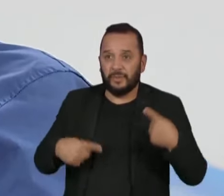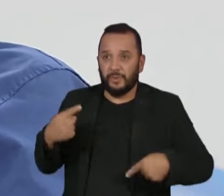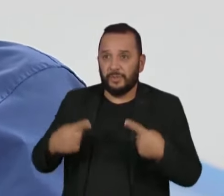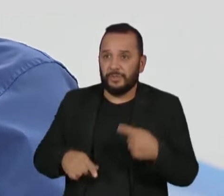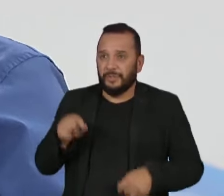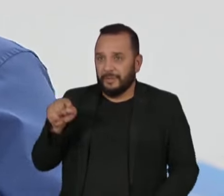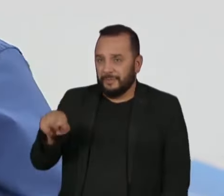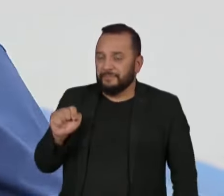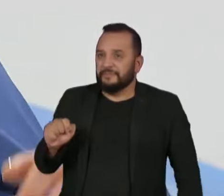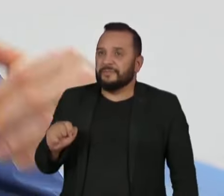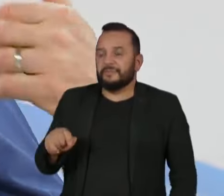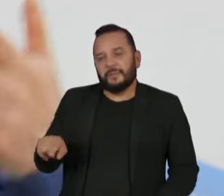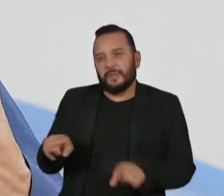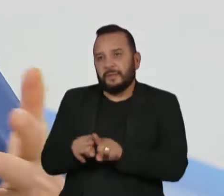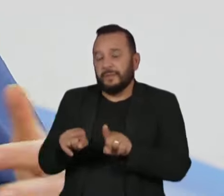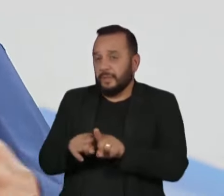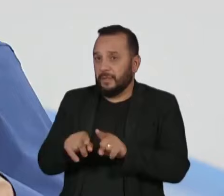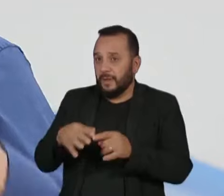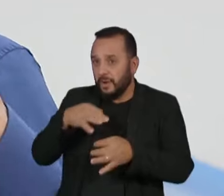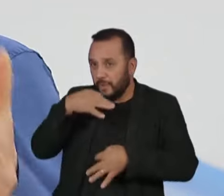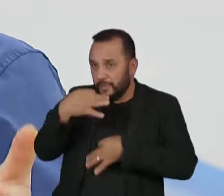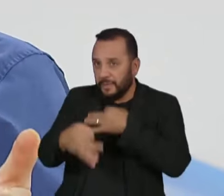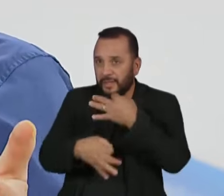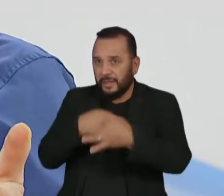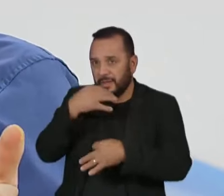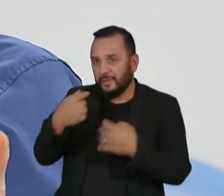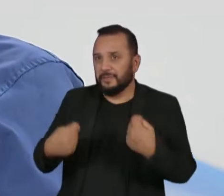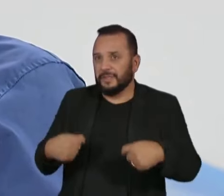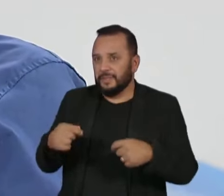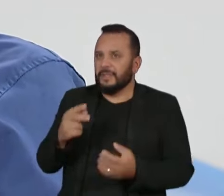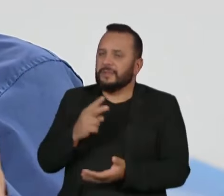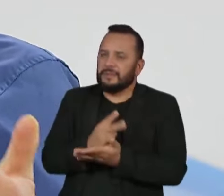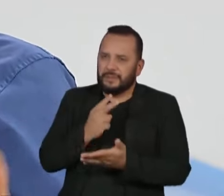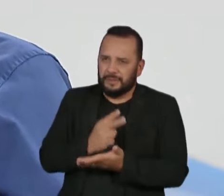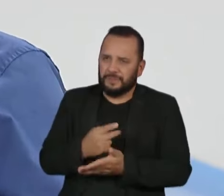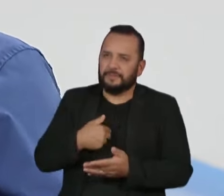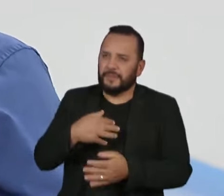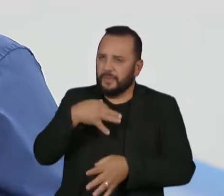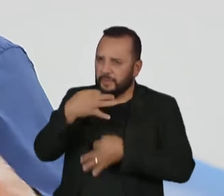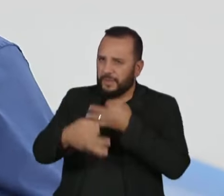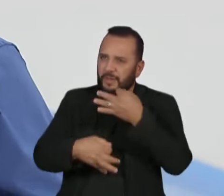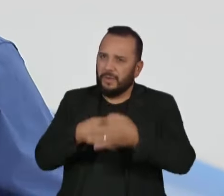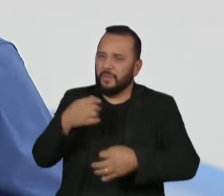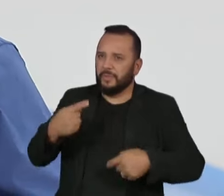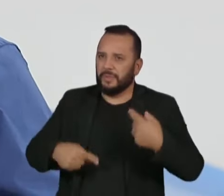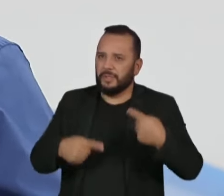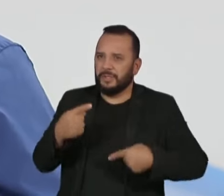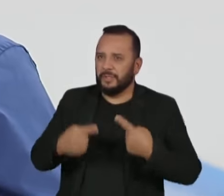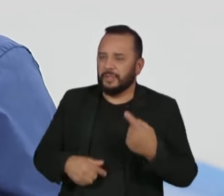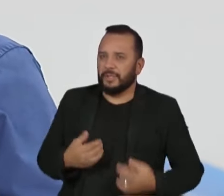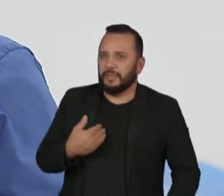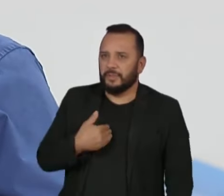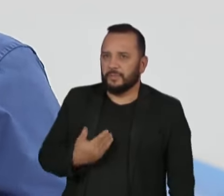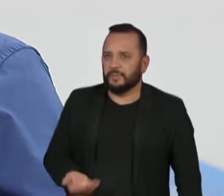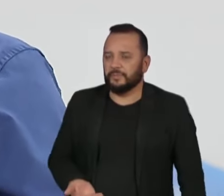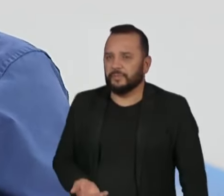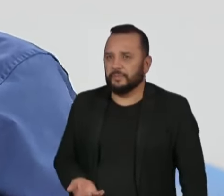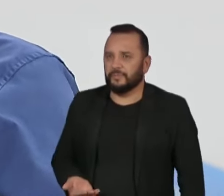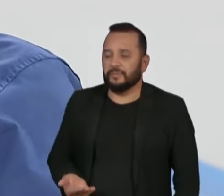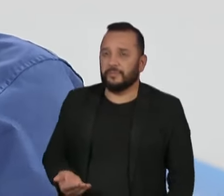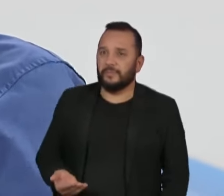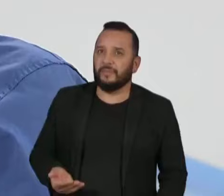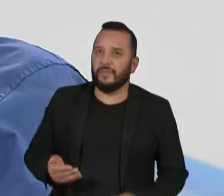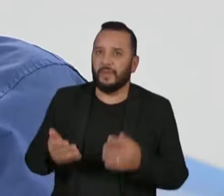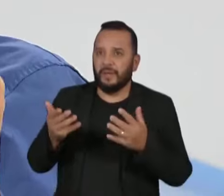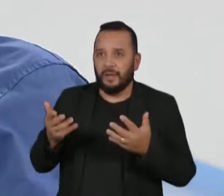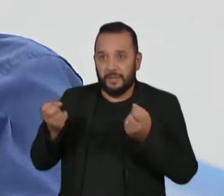se posicionar, né? Eu já sempre me posicionei, né? E faço questão de dizer isso